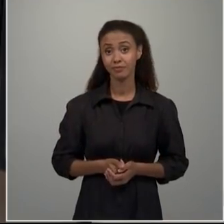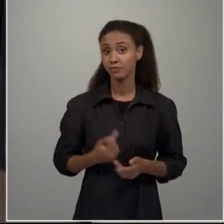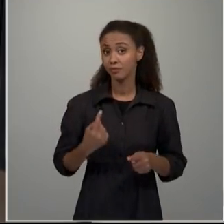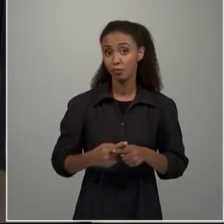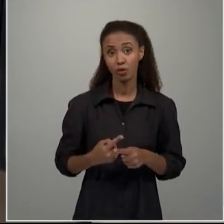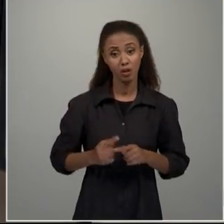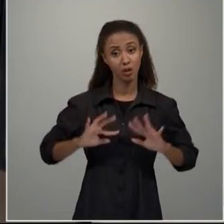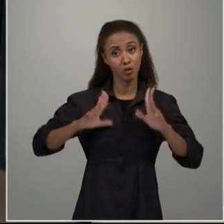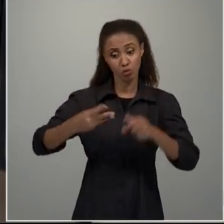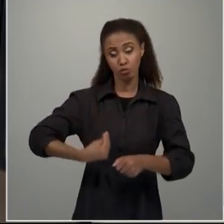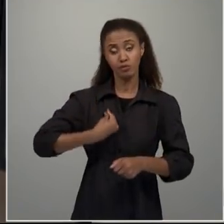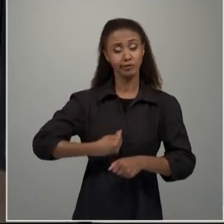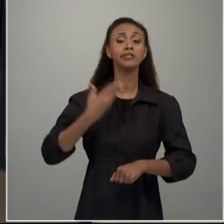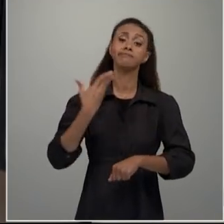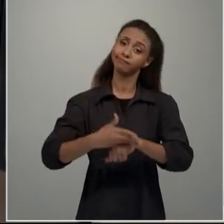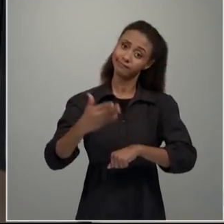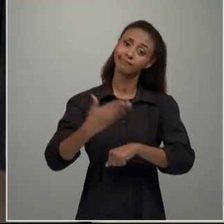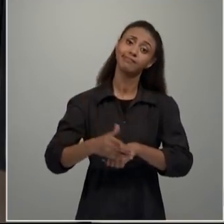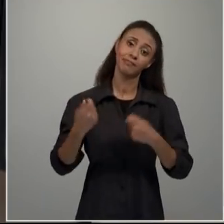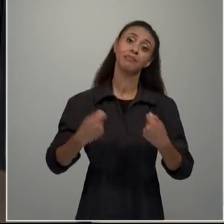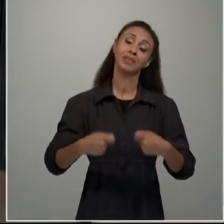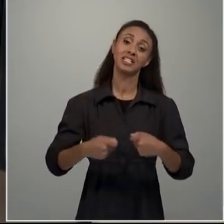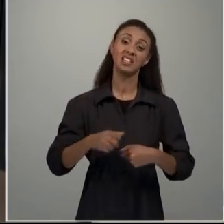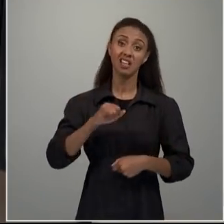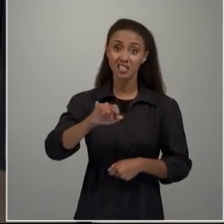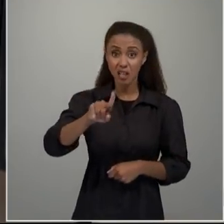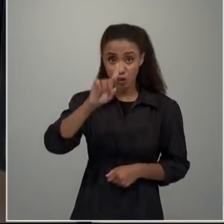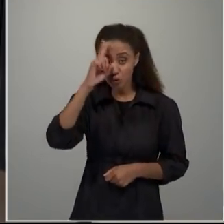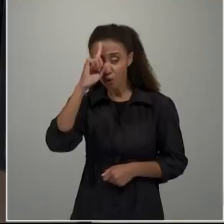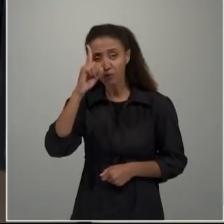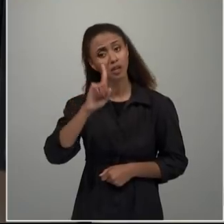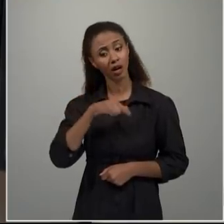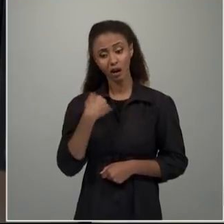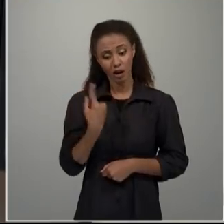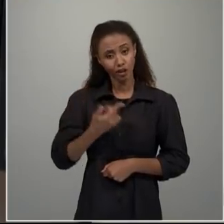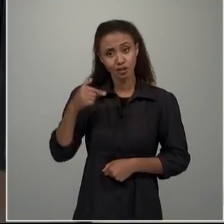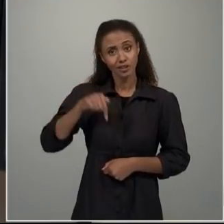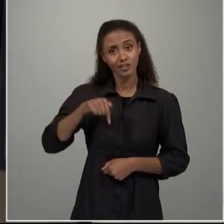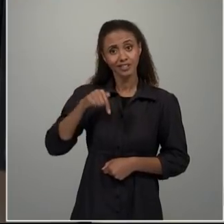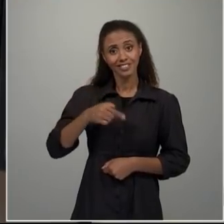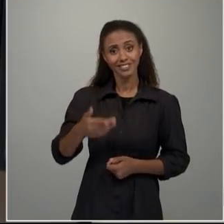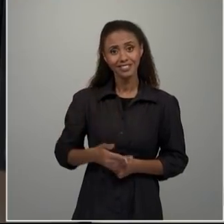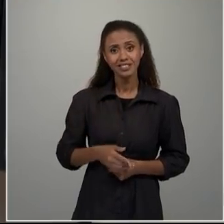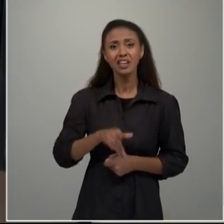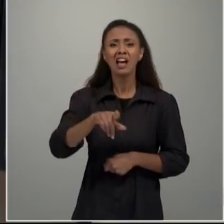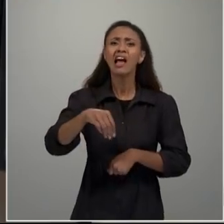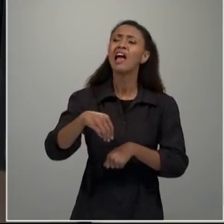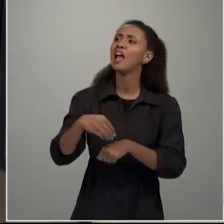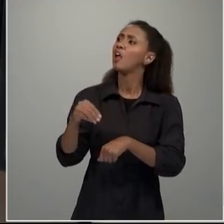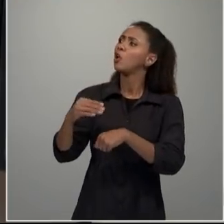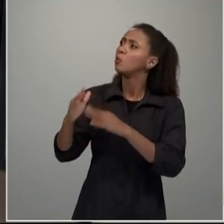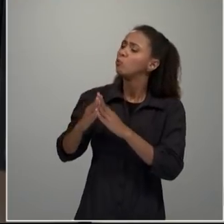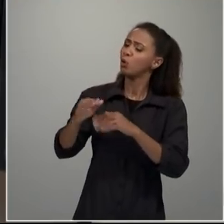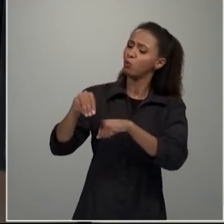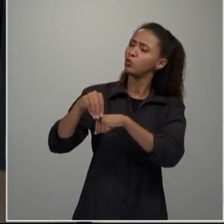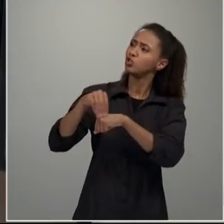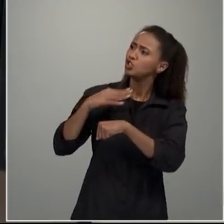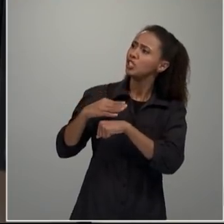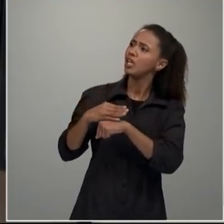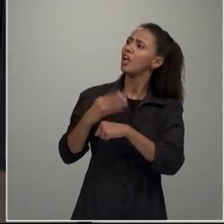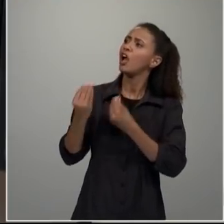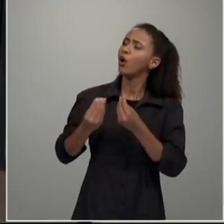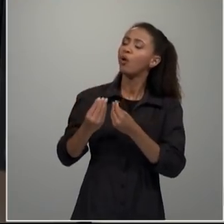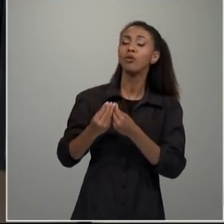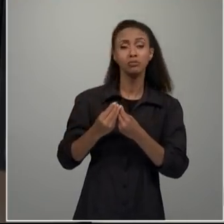prática então a gente vai praticar e se tiver dúvida nós estamos sempre à disposição lá eu quero uma dica como é que eu faço conversa com a gente